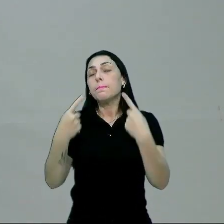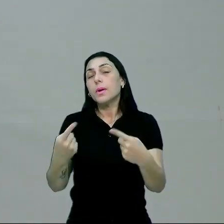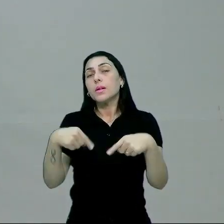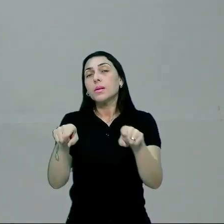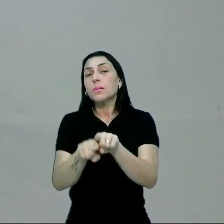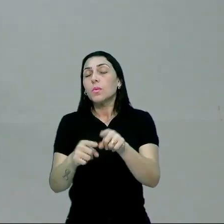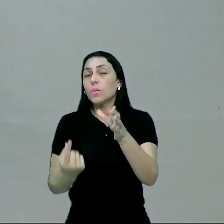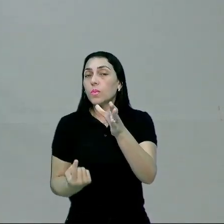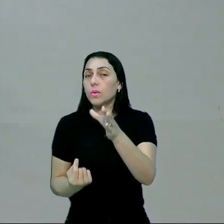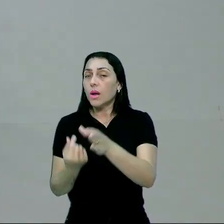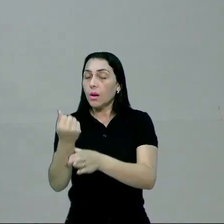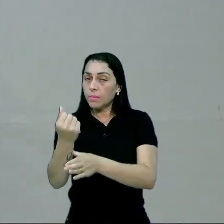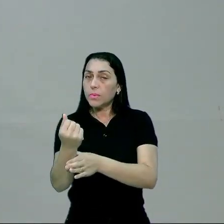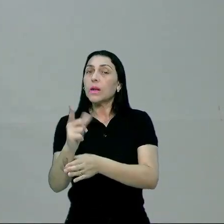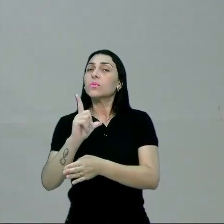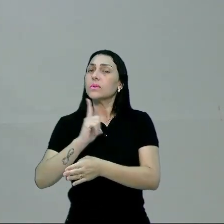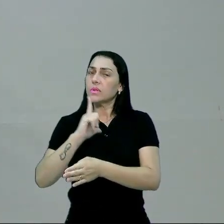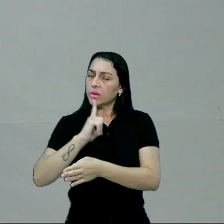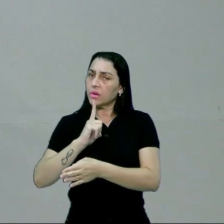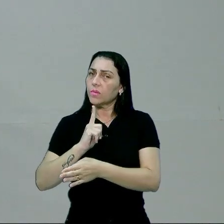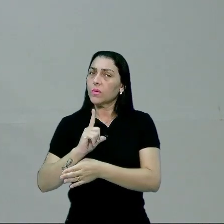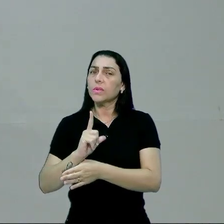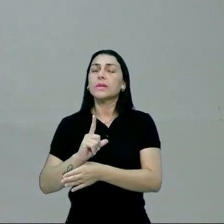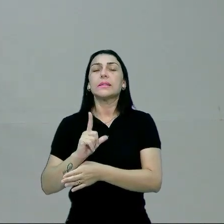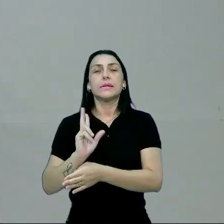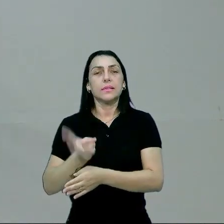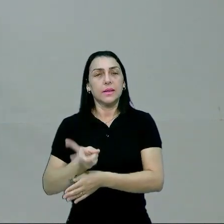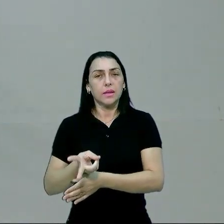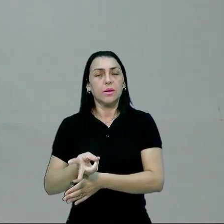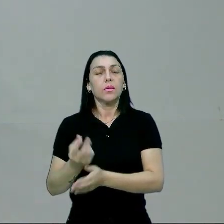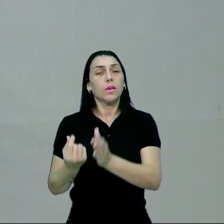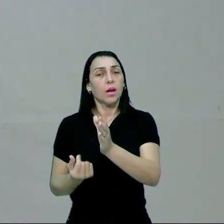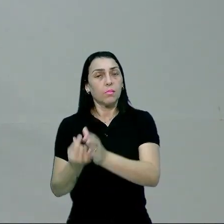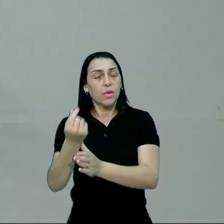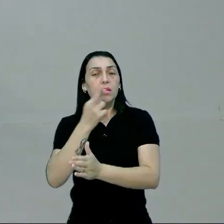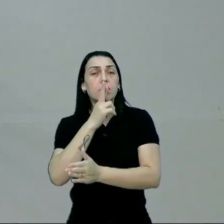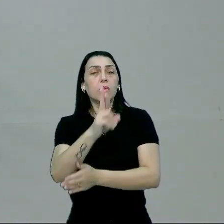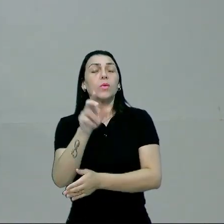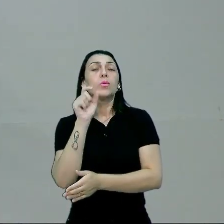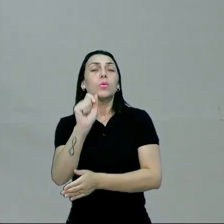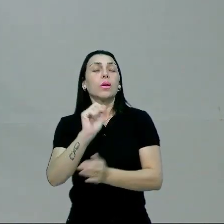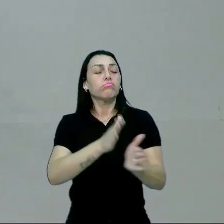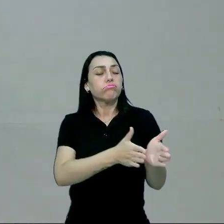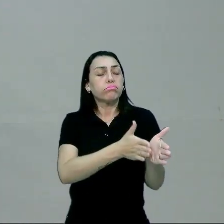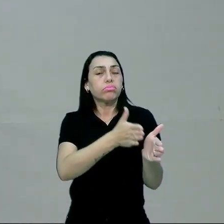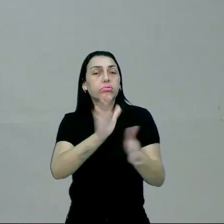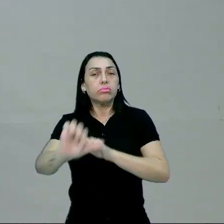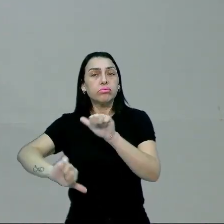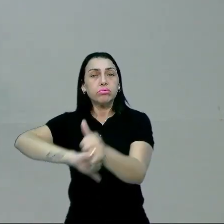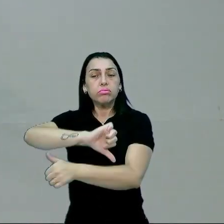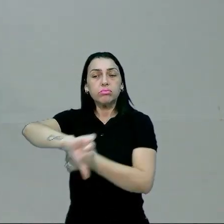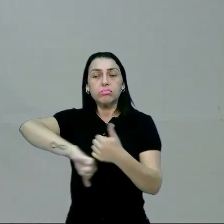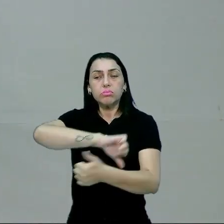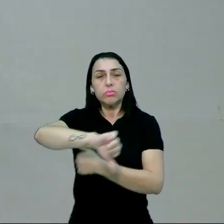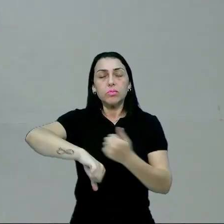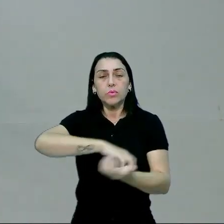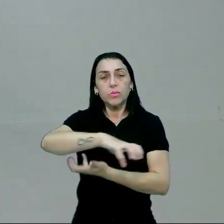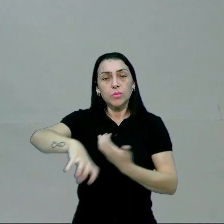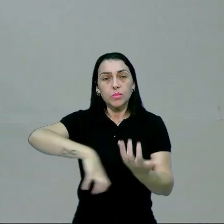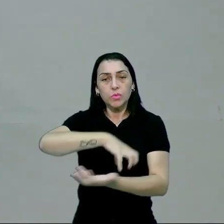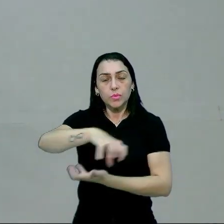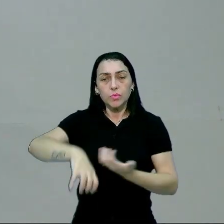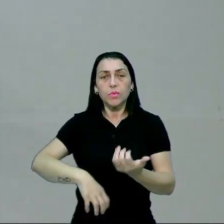sempre o capitalismo ele existiu. O capitalismo ele é resultado de um processo de mudanças, de uma